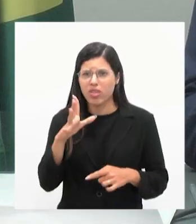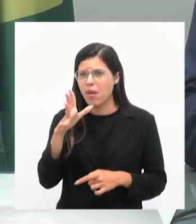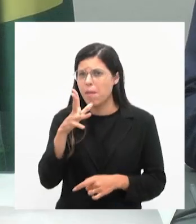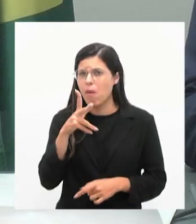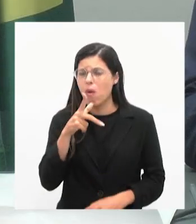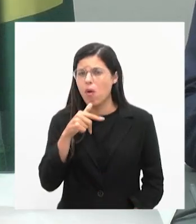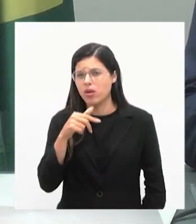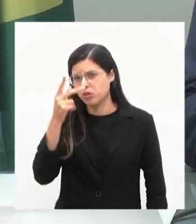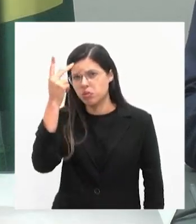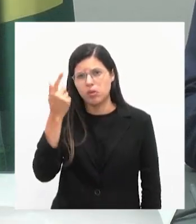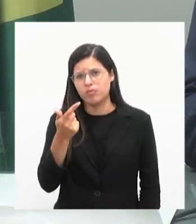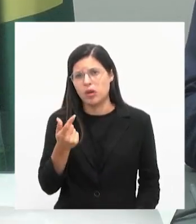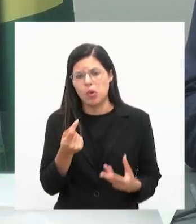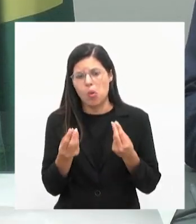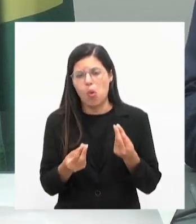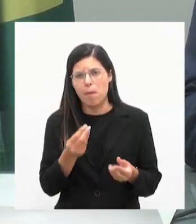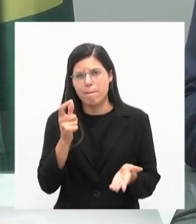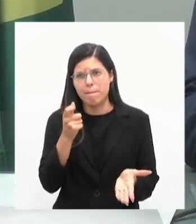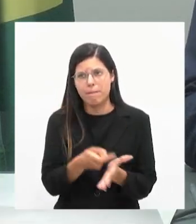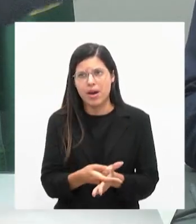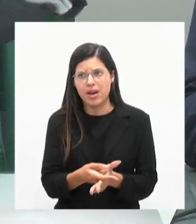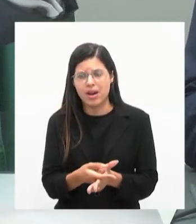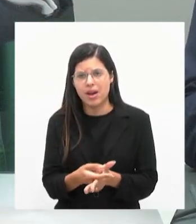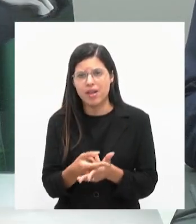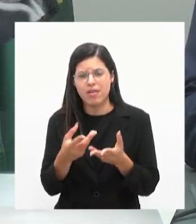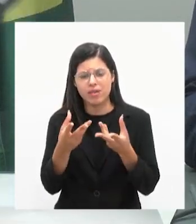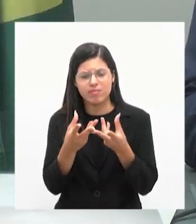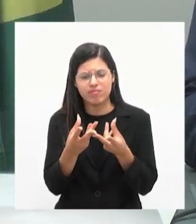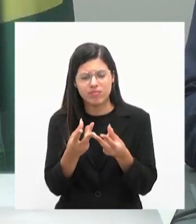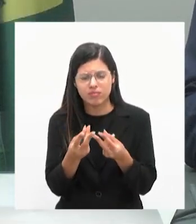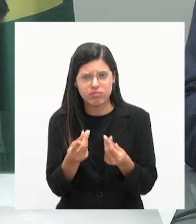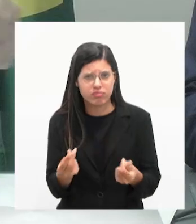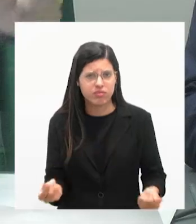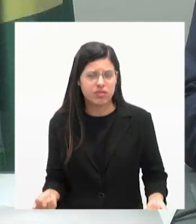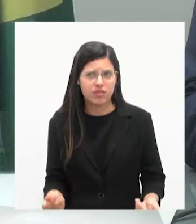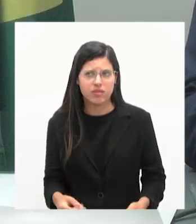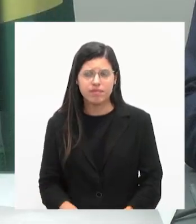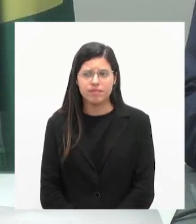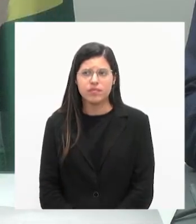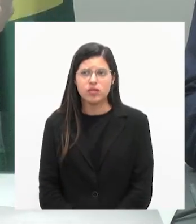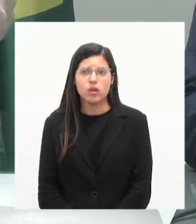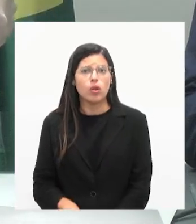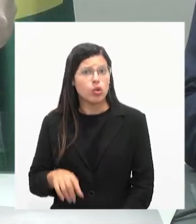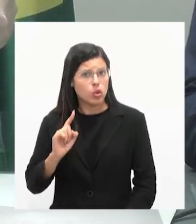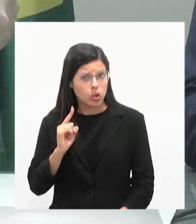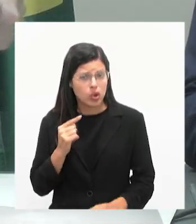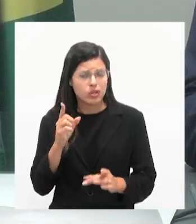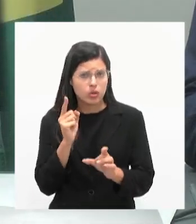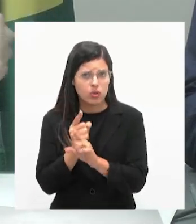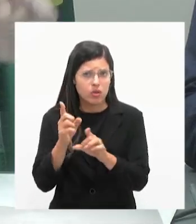vai deteriorando. Está ali intempéries ali, pô, jogado ao tempo. Sem contar que nós encontramos desmanche,